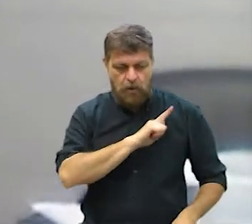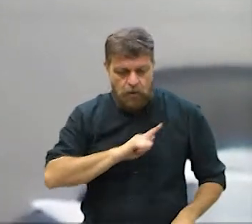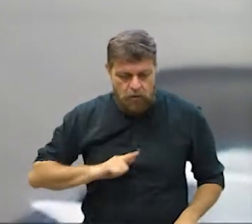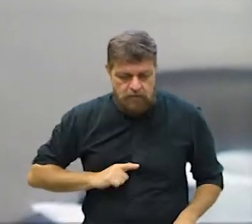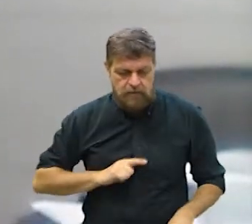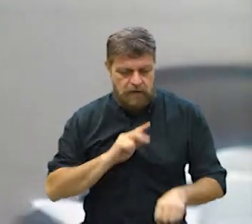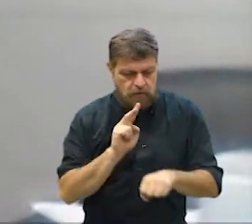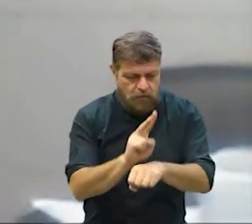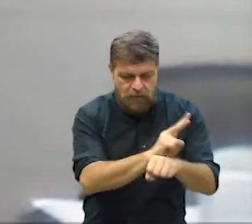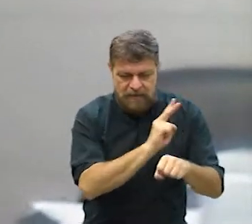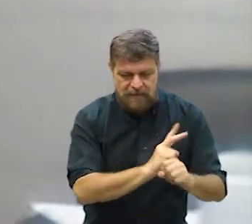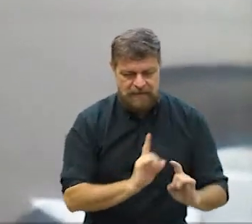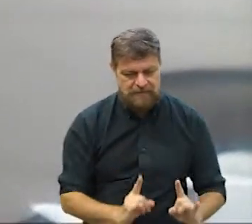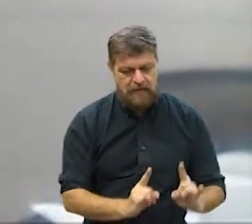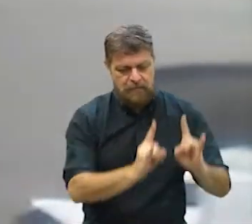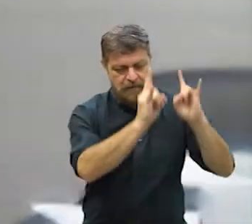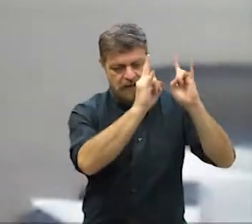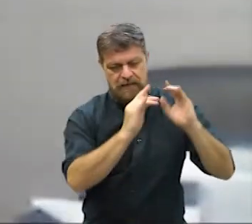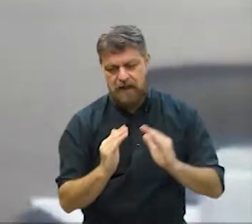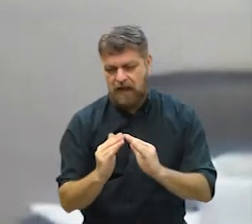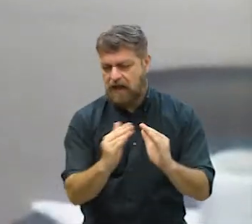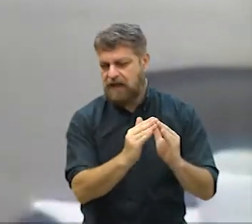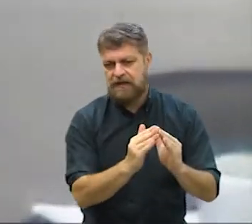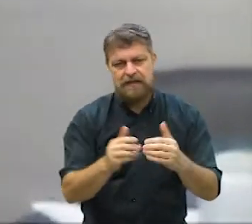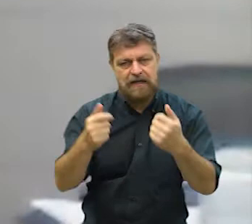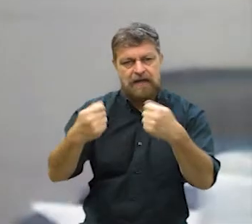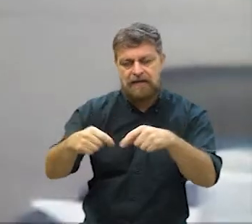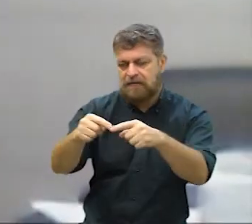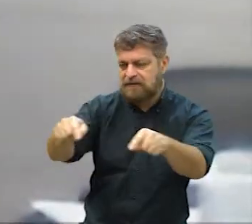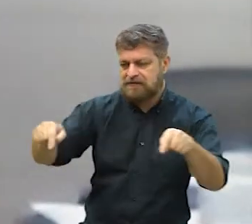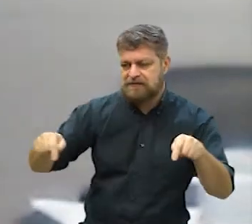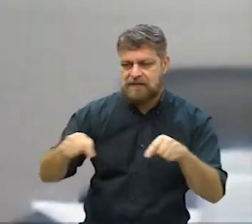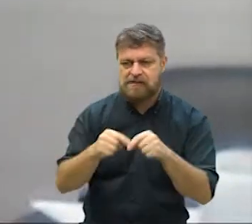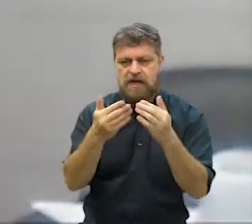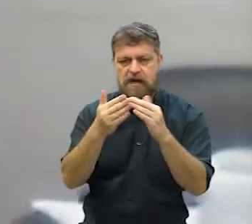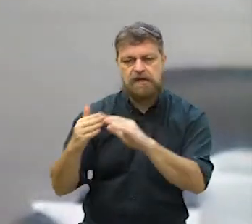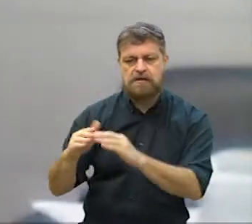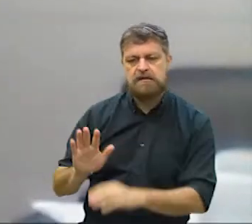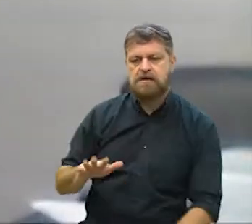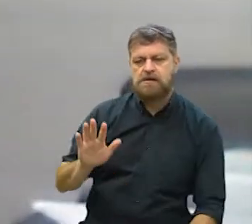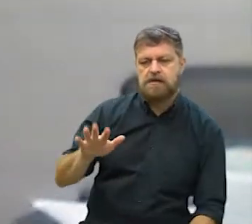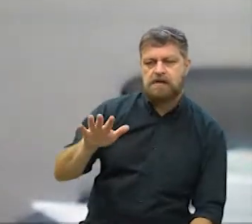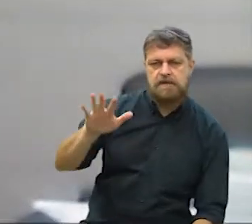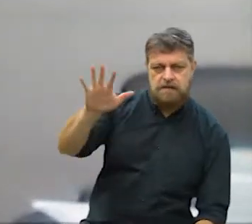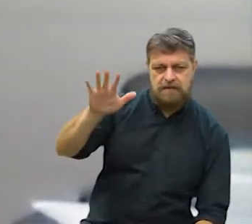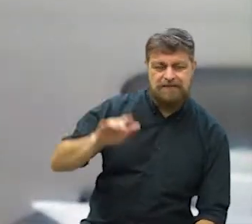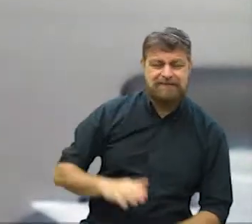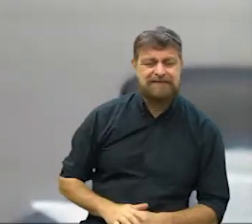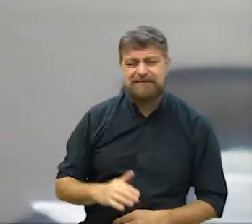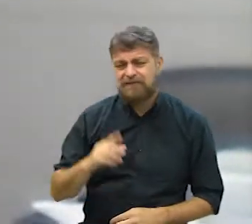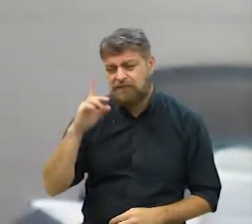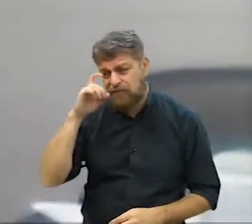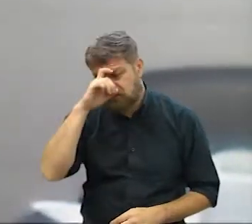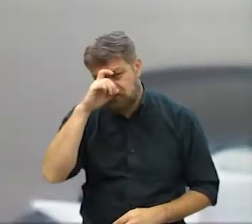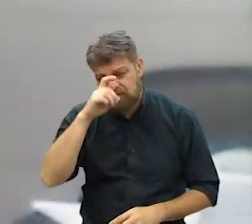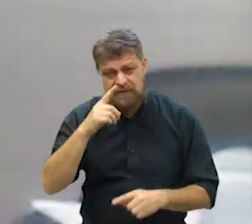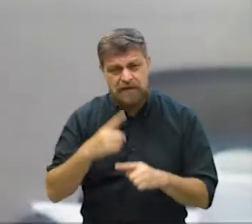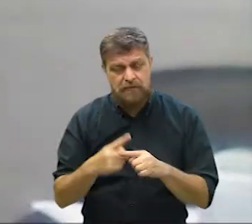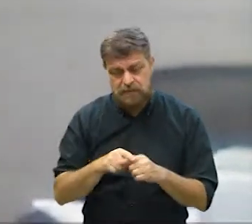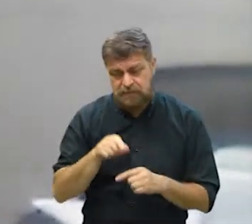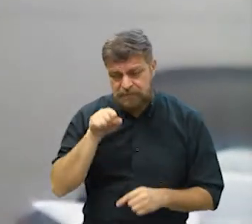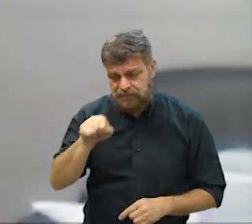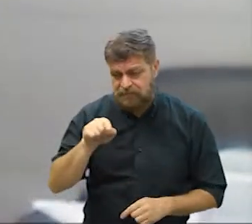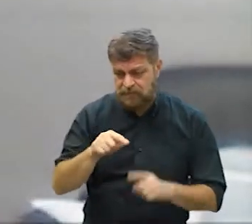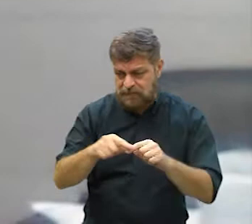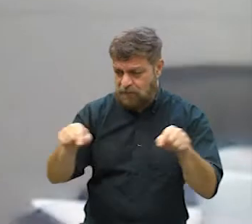terrenos, casas, apartamentos, não precisaria haver essa ocupação, que ela é muito difícil,